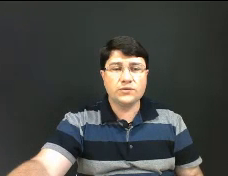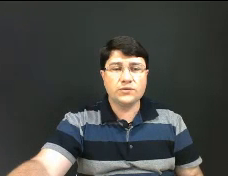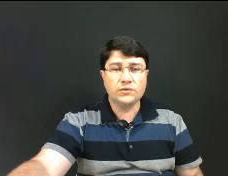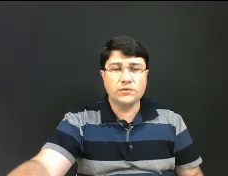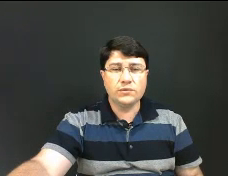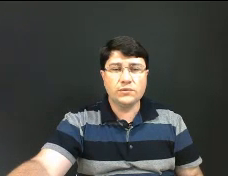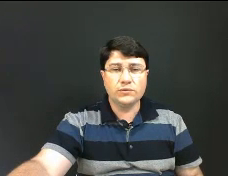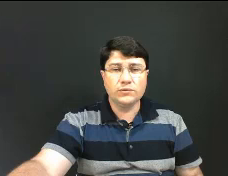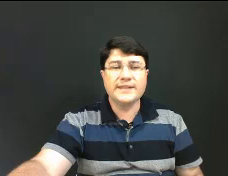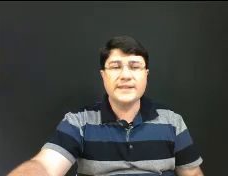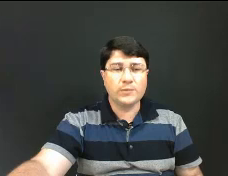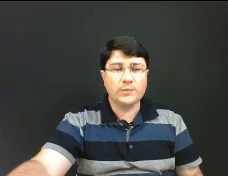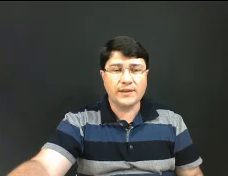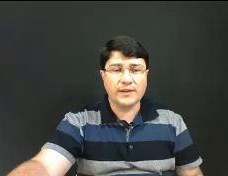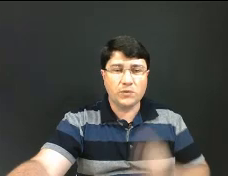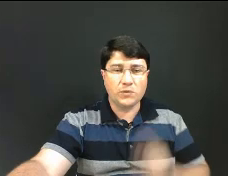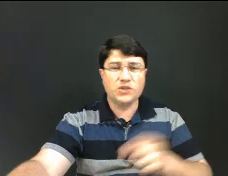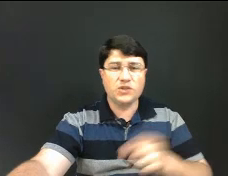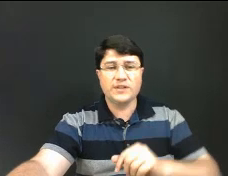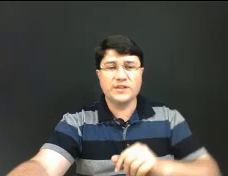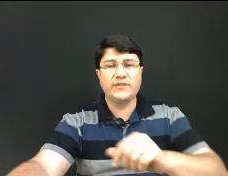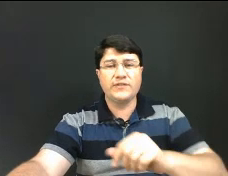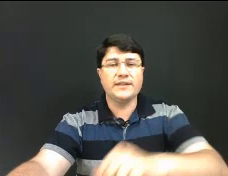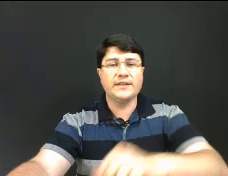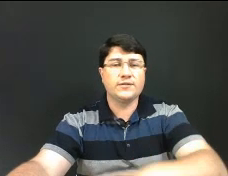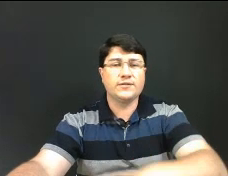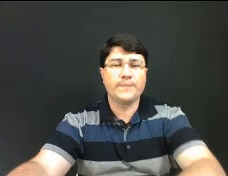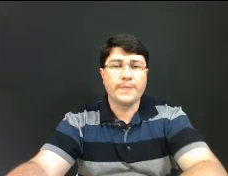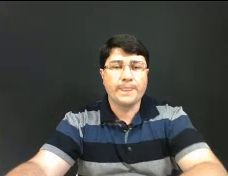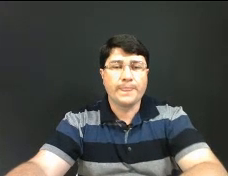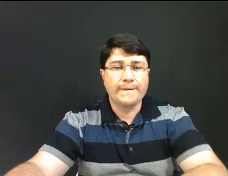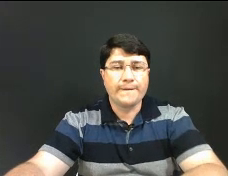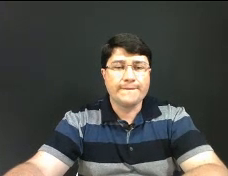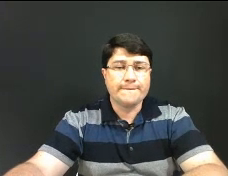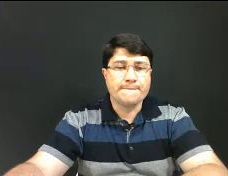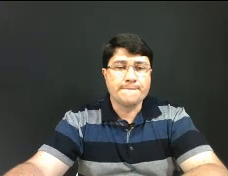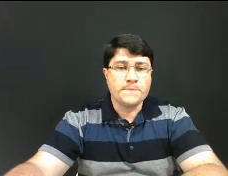como isso, num exemplo, como que a gente pode significar isso.